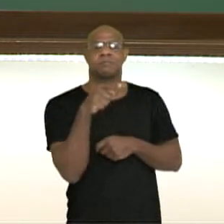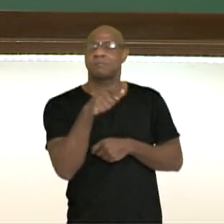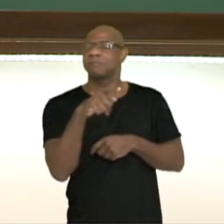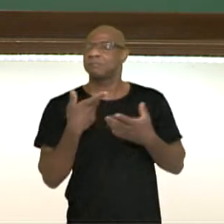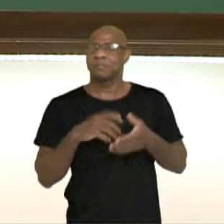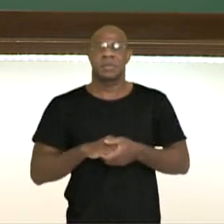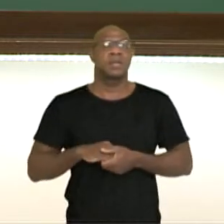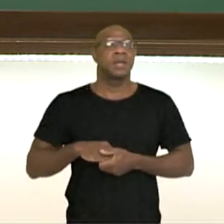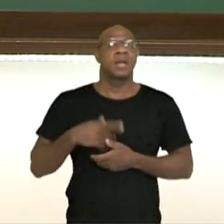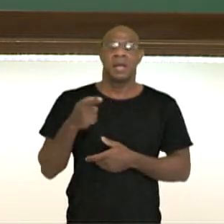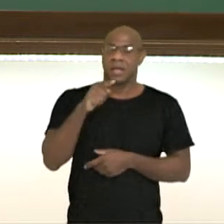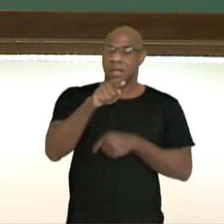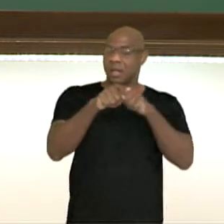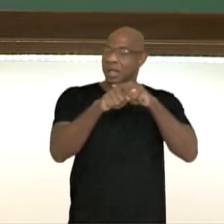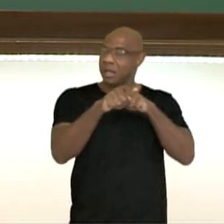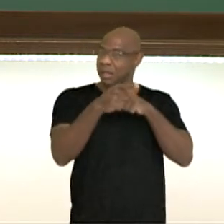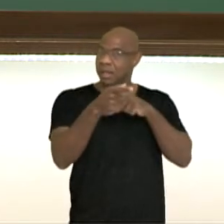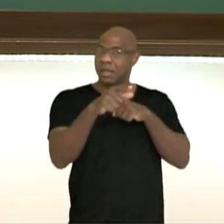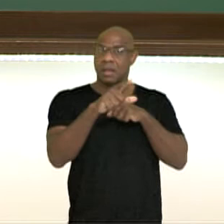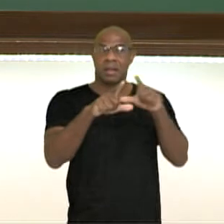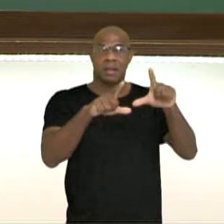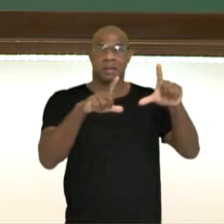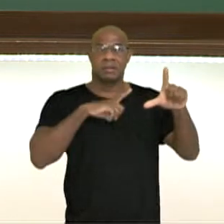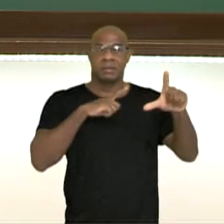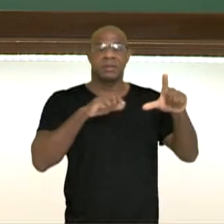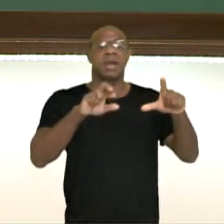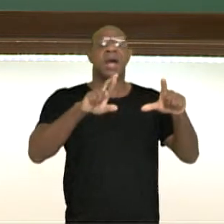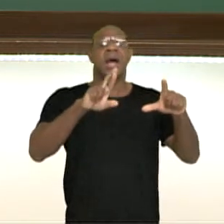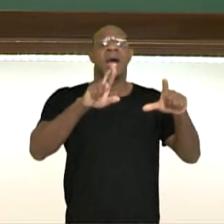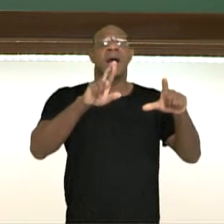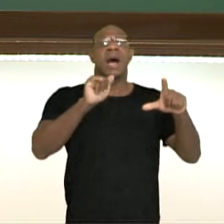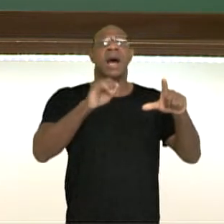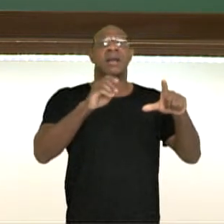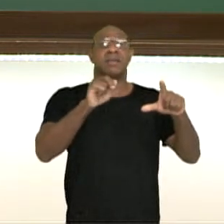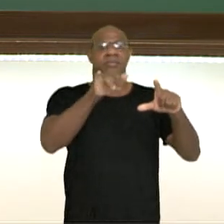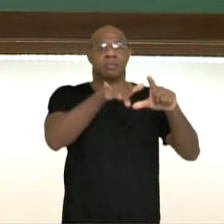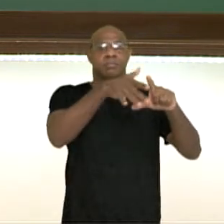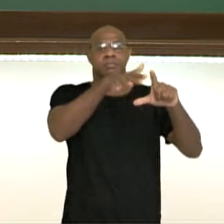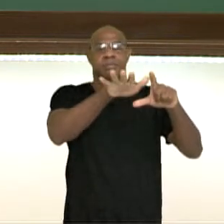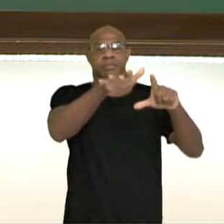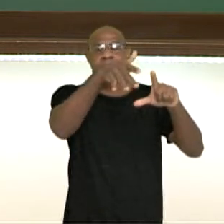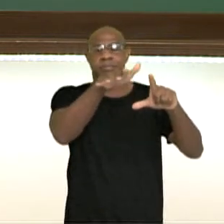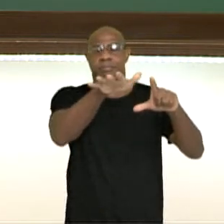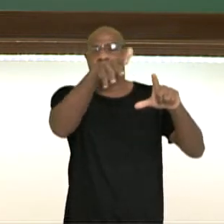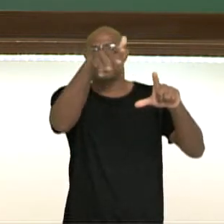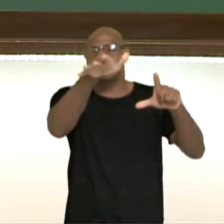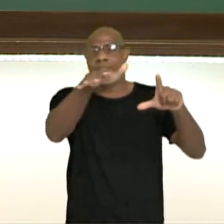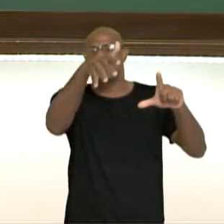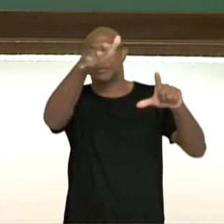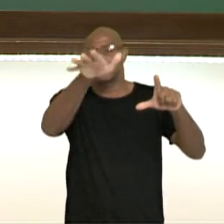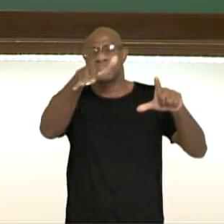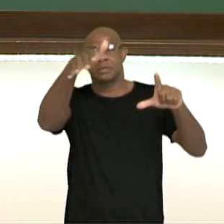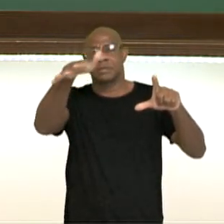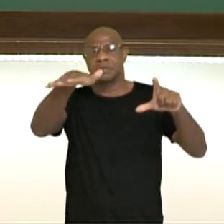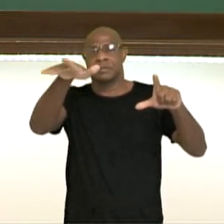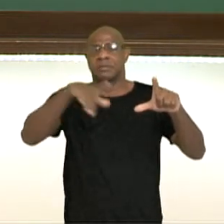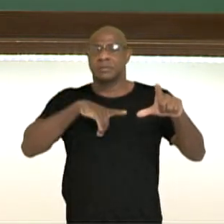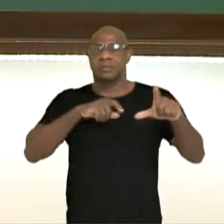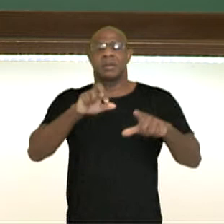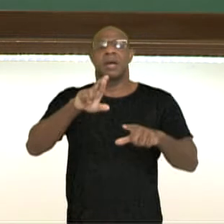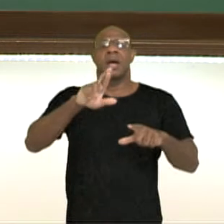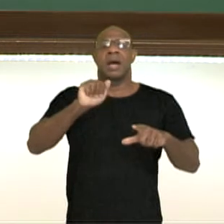maneira de dizer que aquele equipamento emite radiação em micro-ondas, em ondas curtas, né?